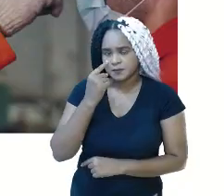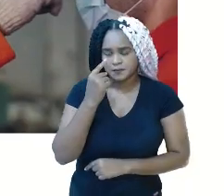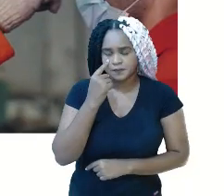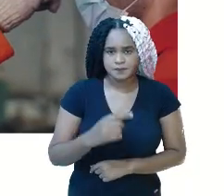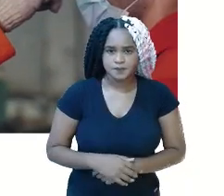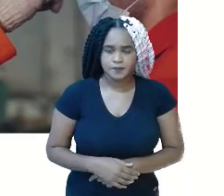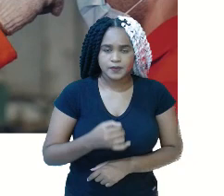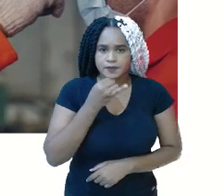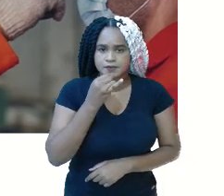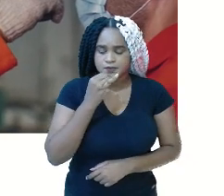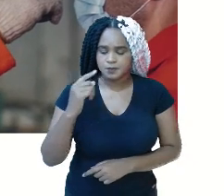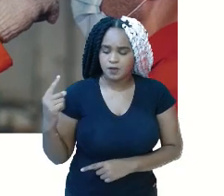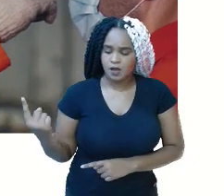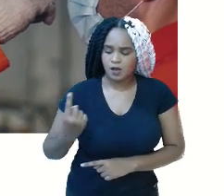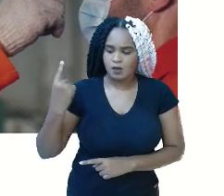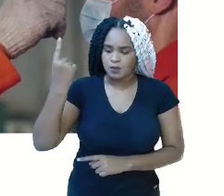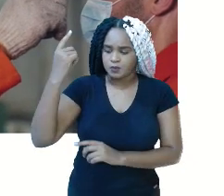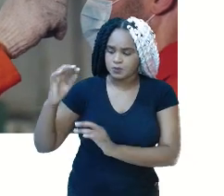a altura,